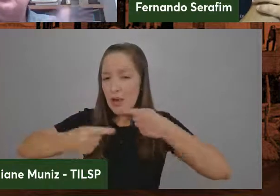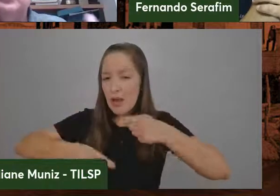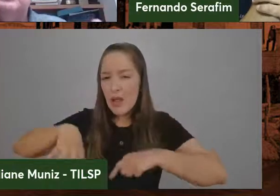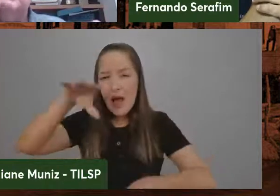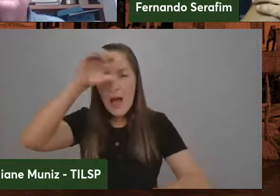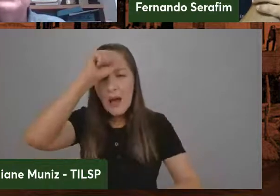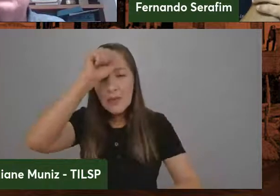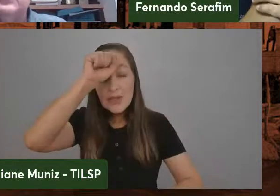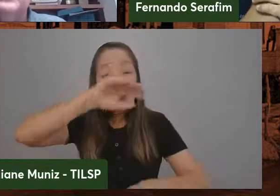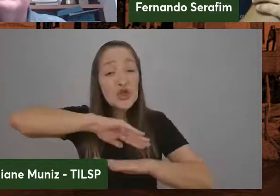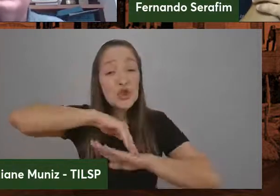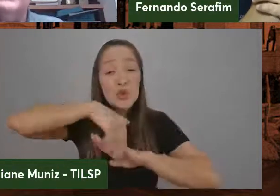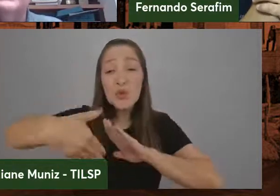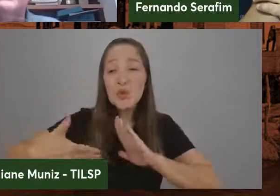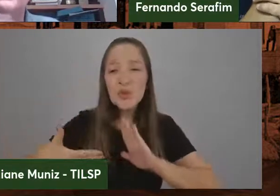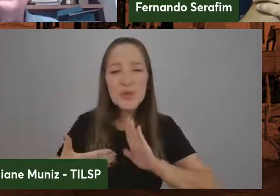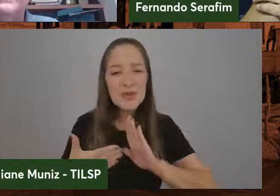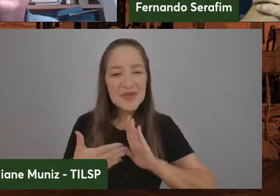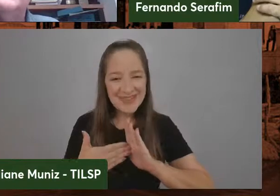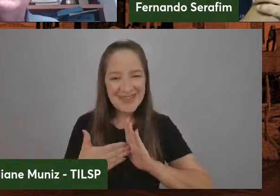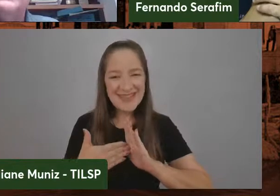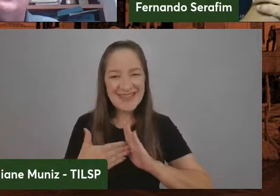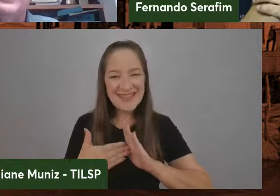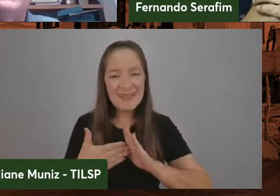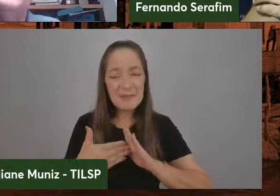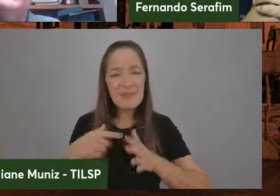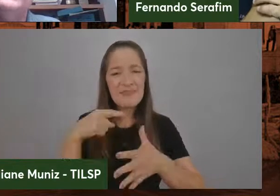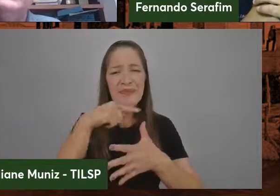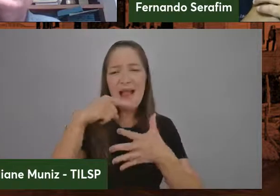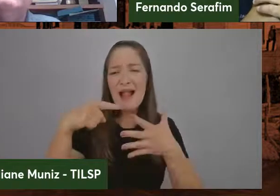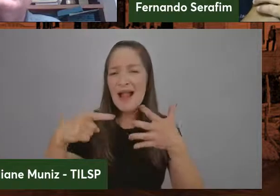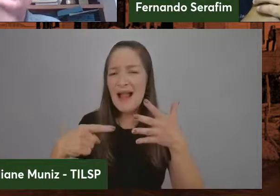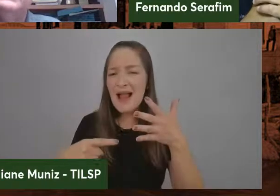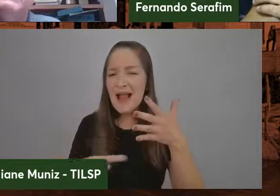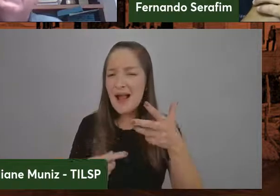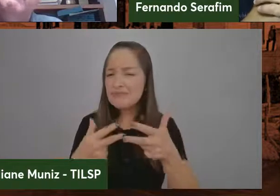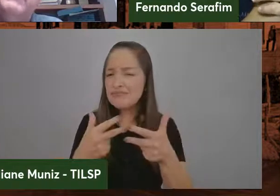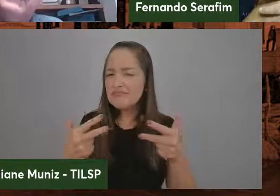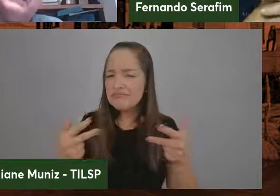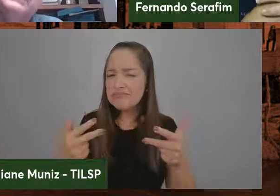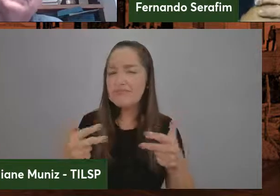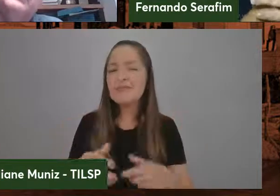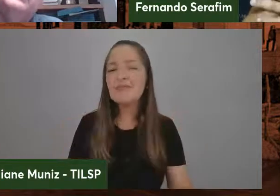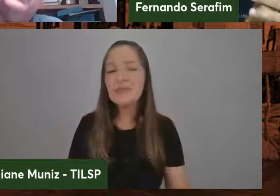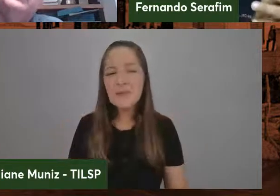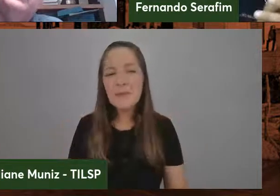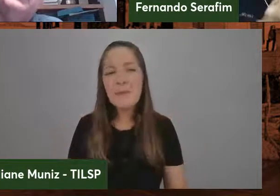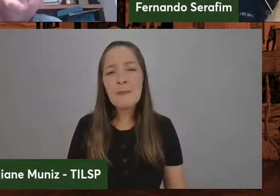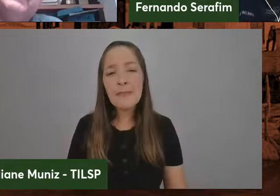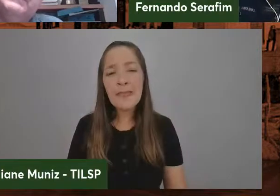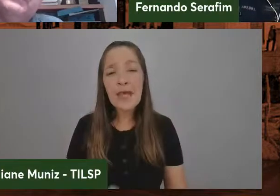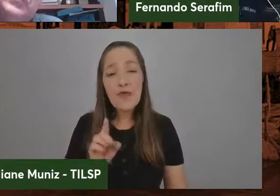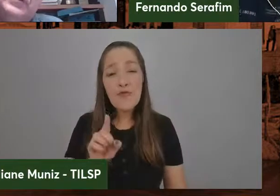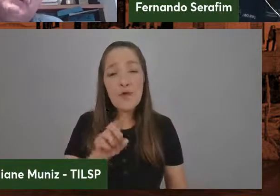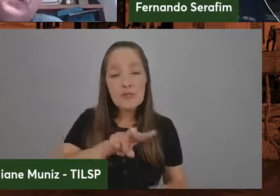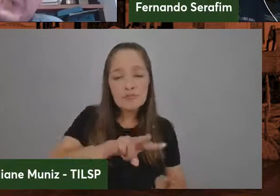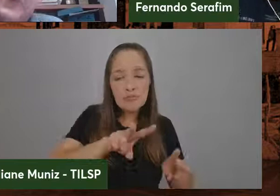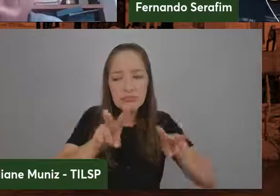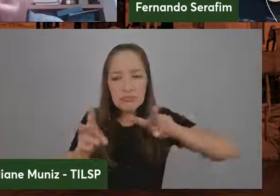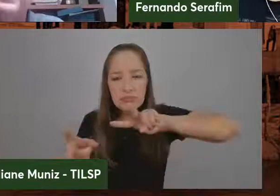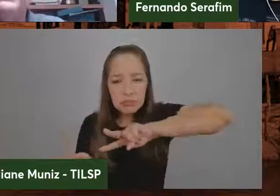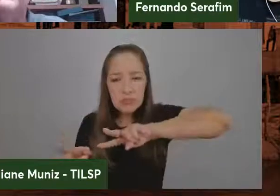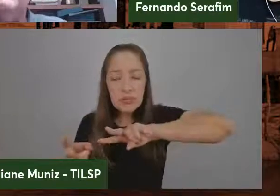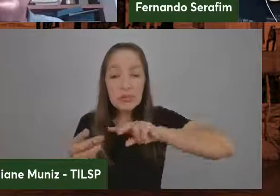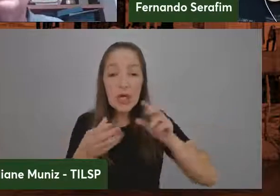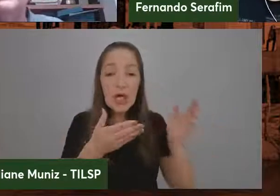aprenderam tudo, muitas coisas naquela quadra, né, em que você passa da juventude para a vida adulta. Por isso que é